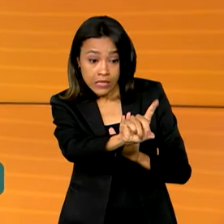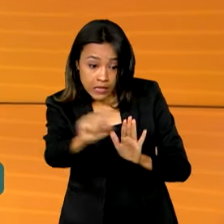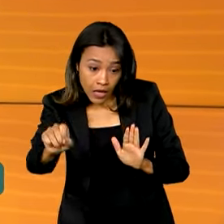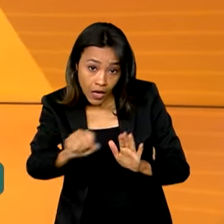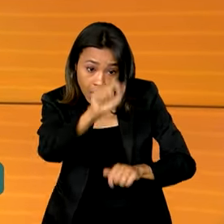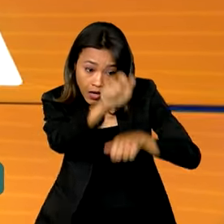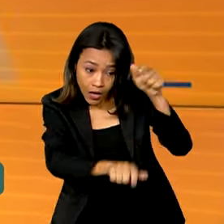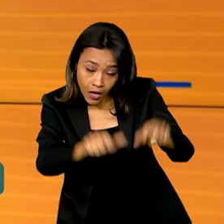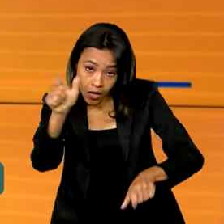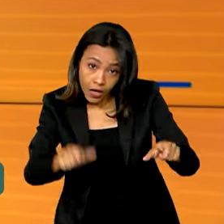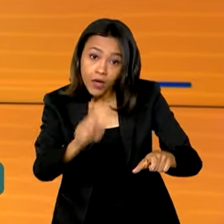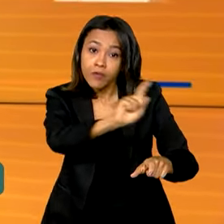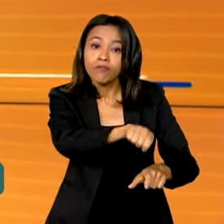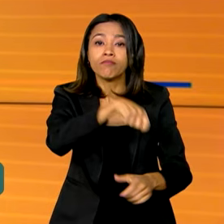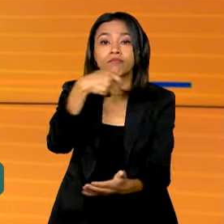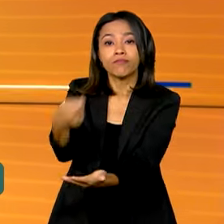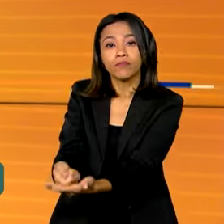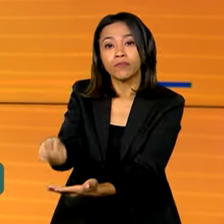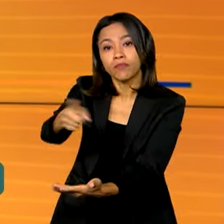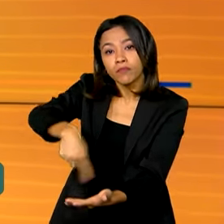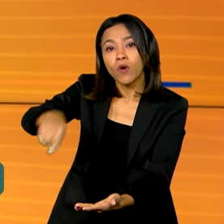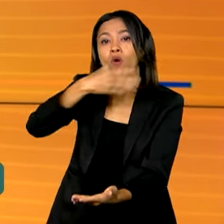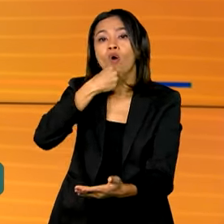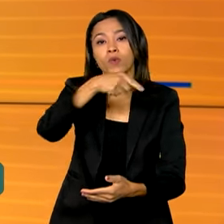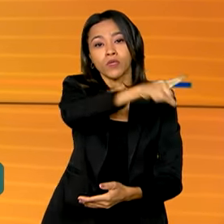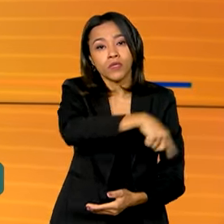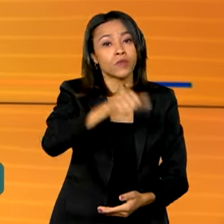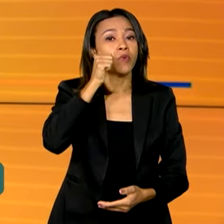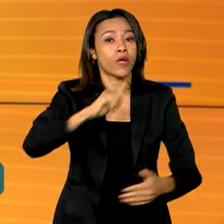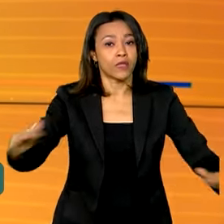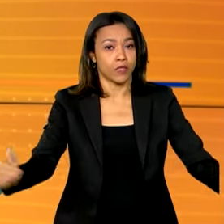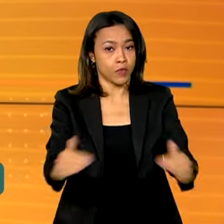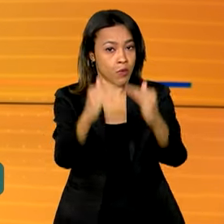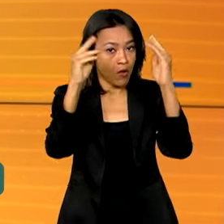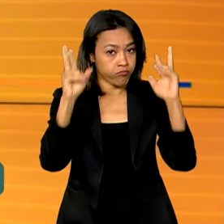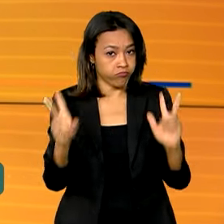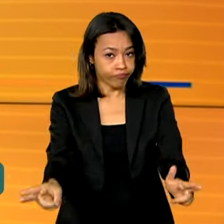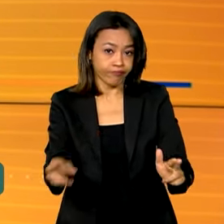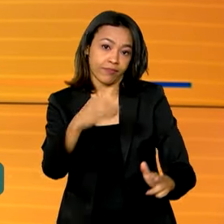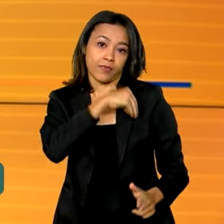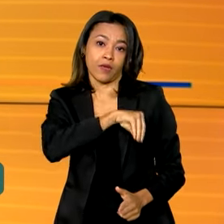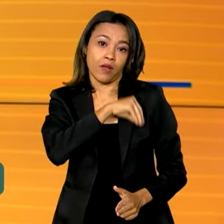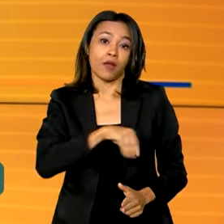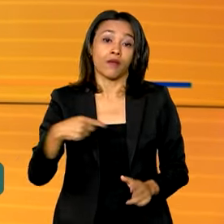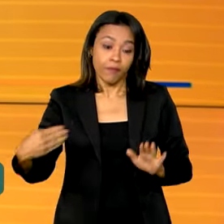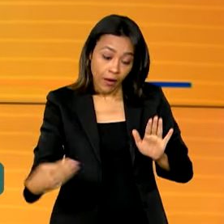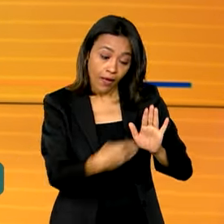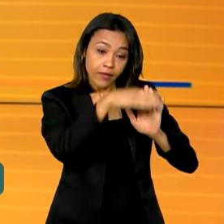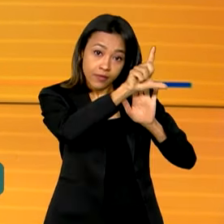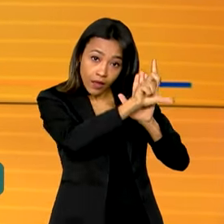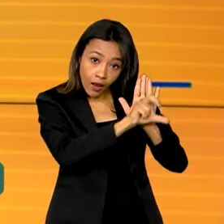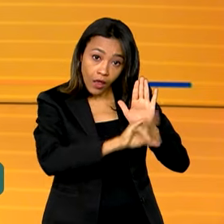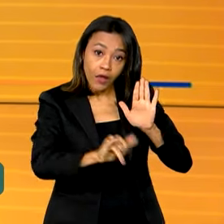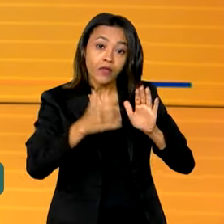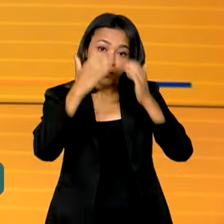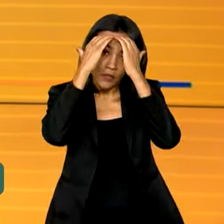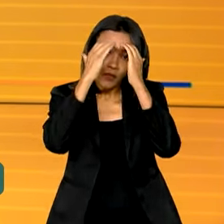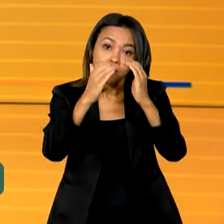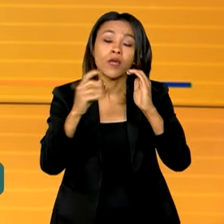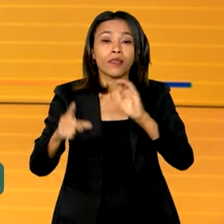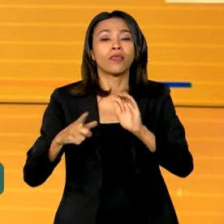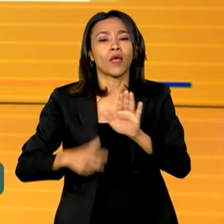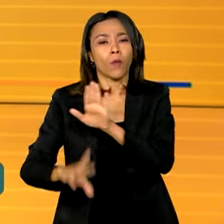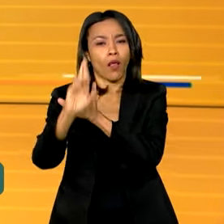a remunerar homens e mulheres de maneira igual. Um importante instrumento para que essa lei seja cumprida é o relatório de